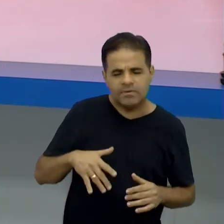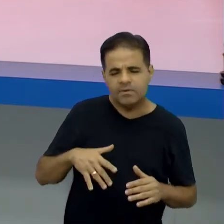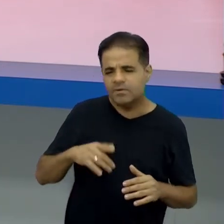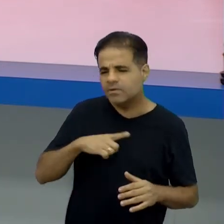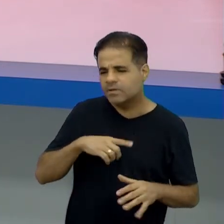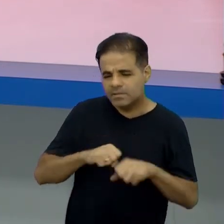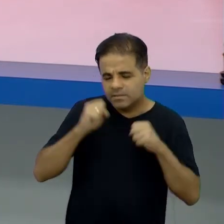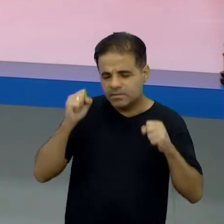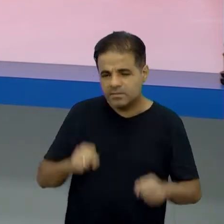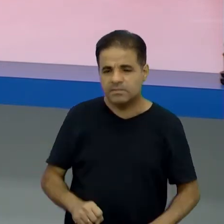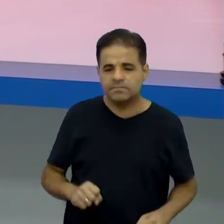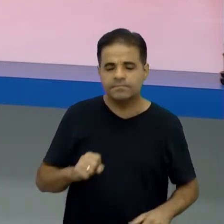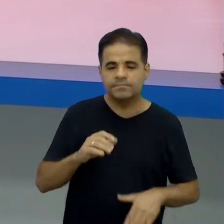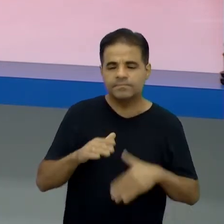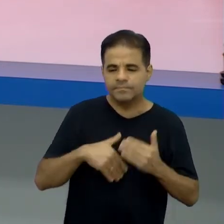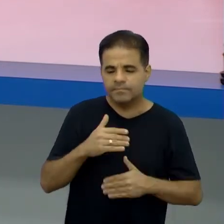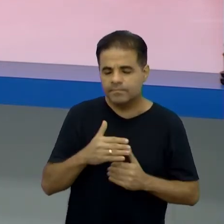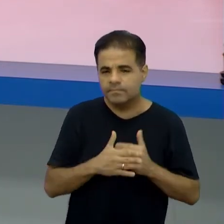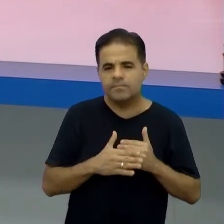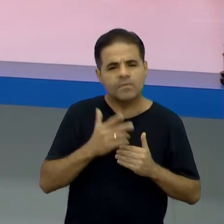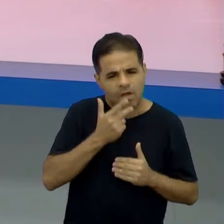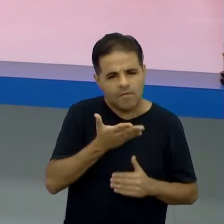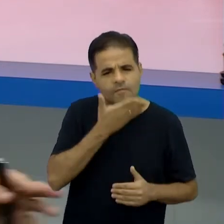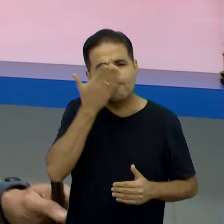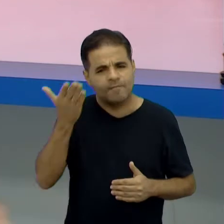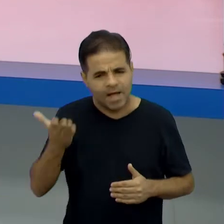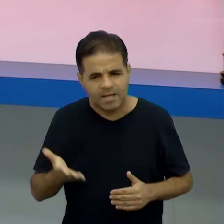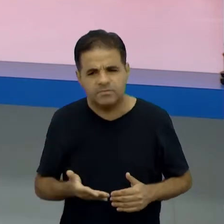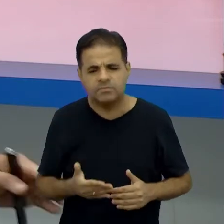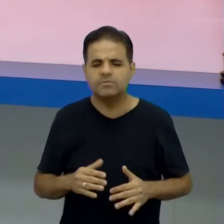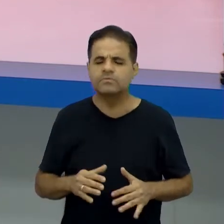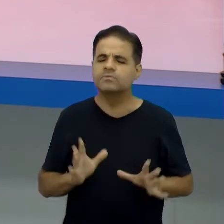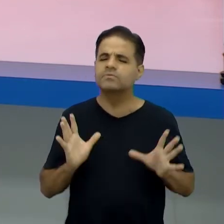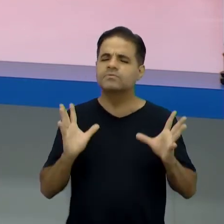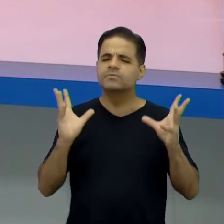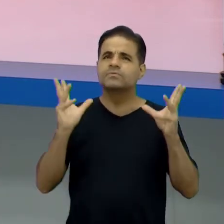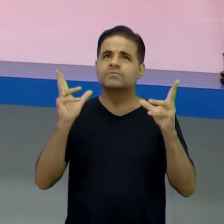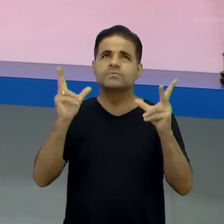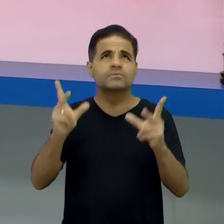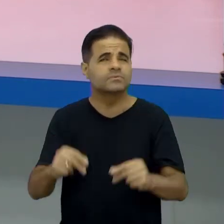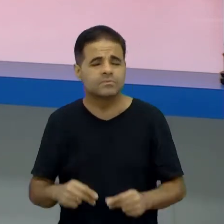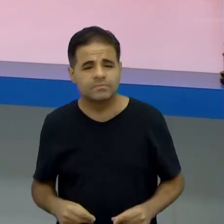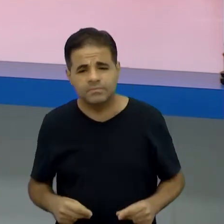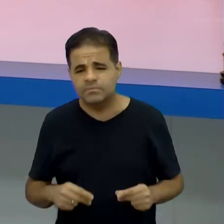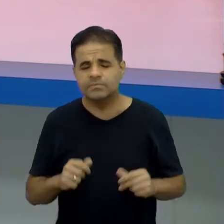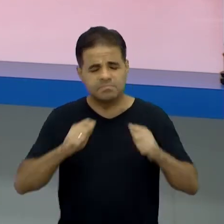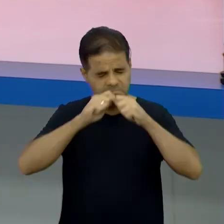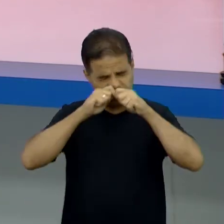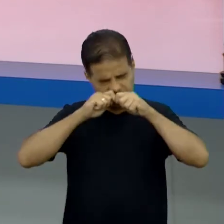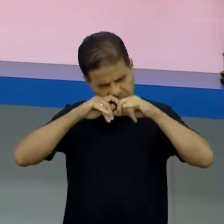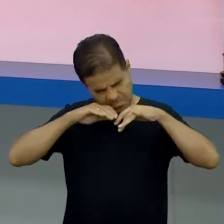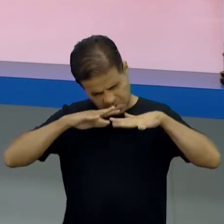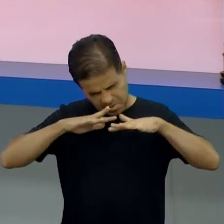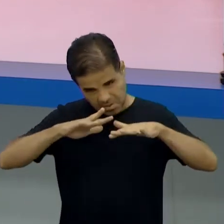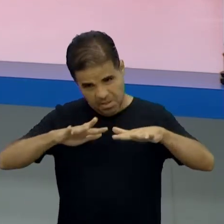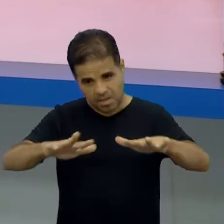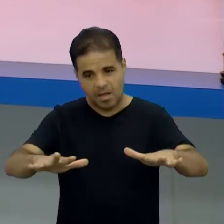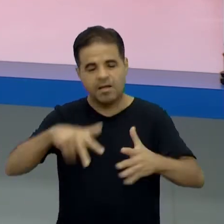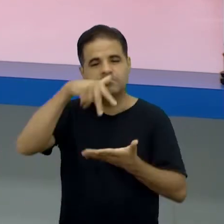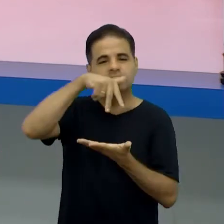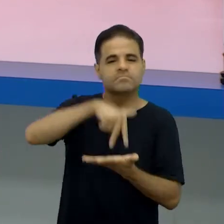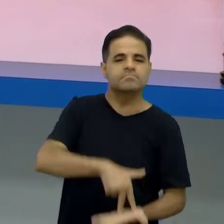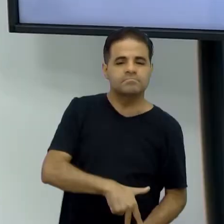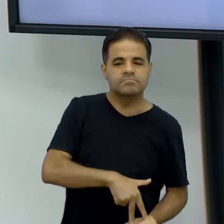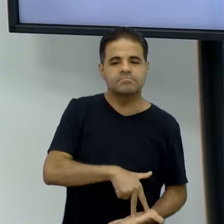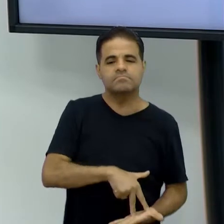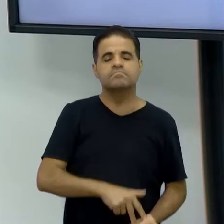algo fácil, não é? Fácil. Então existe todo na quadra lá, eles espalham, obedecem posicionamentos.